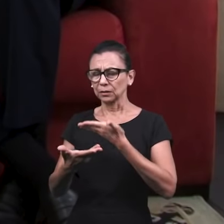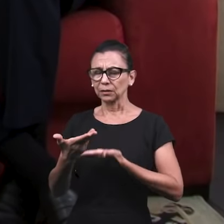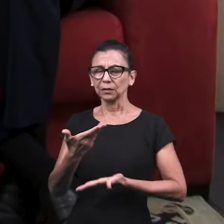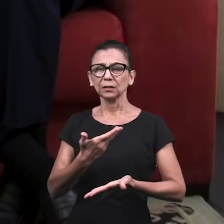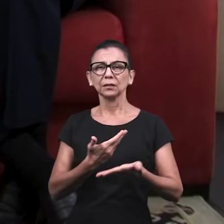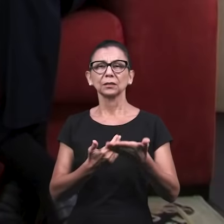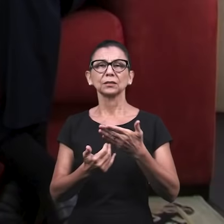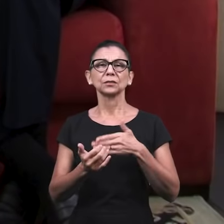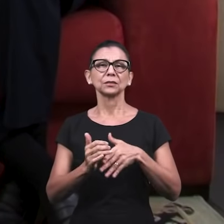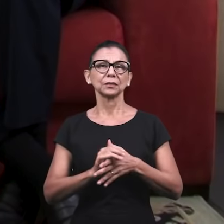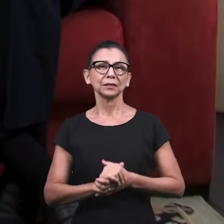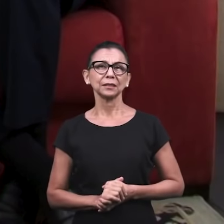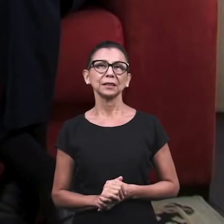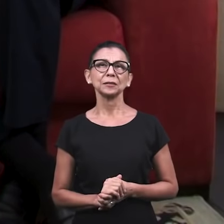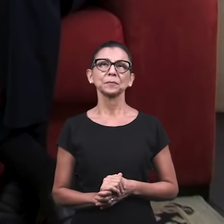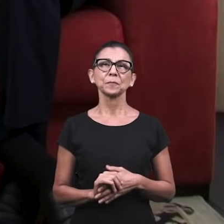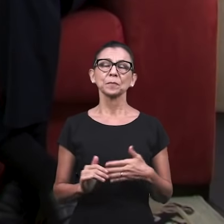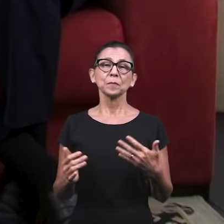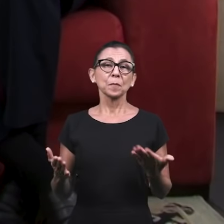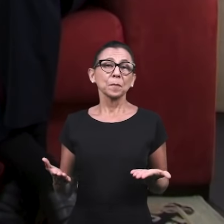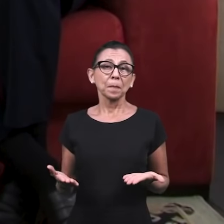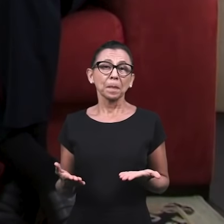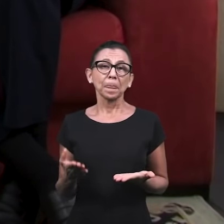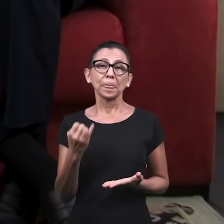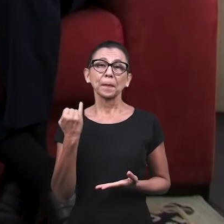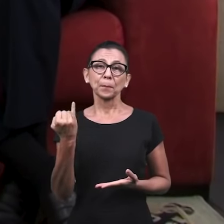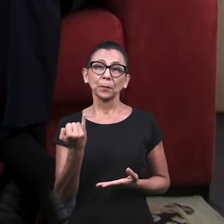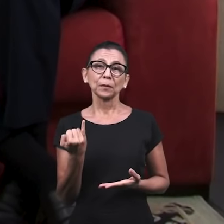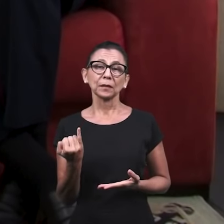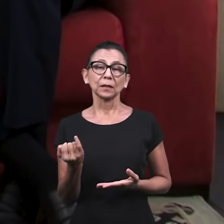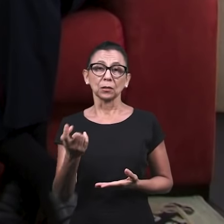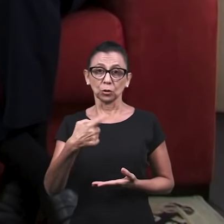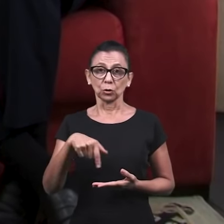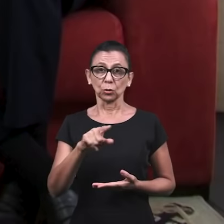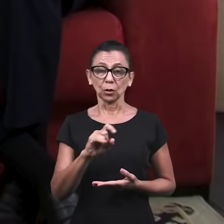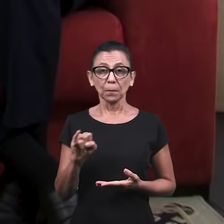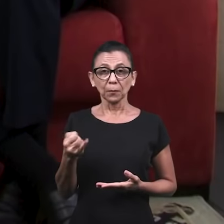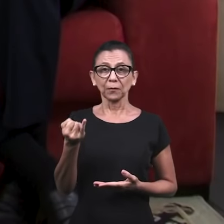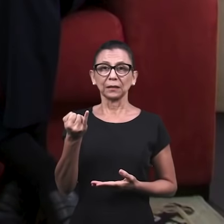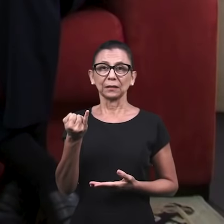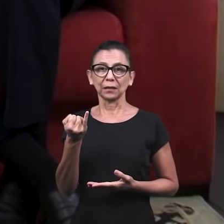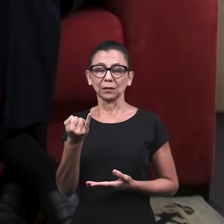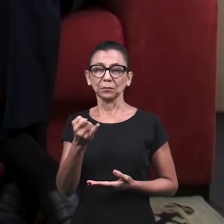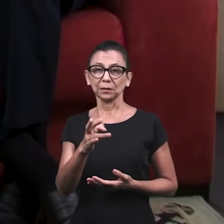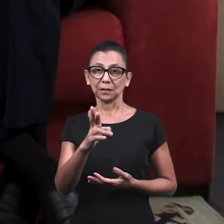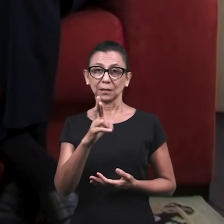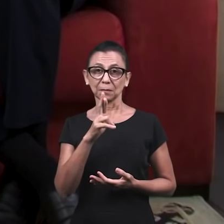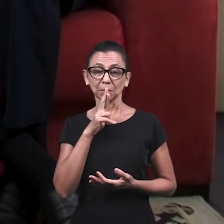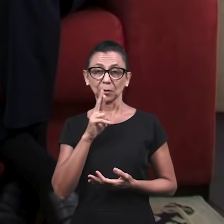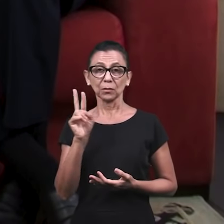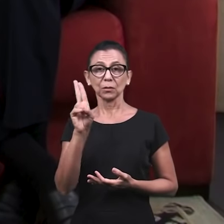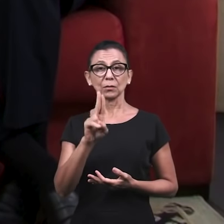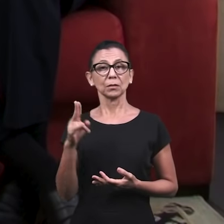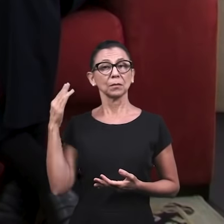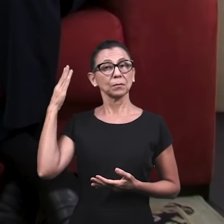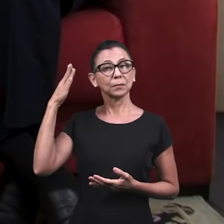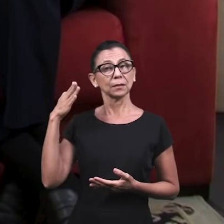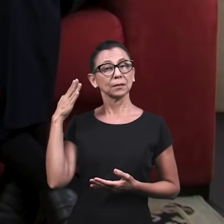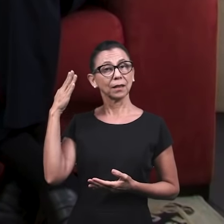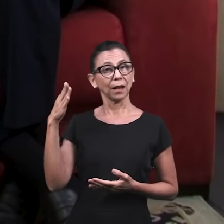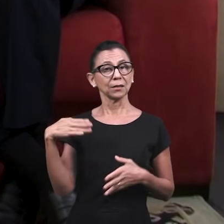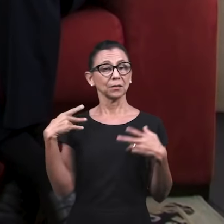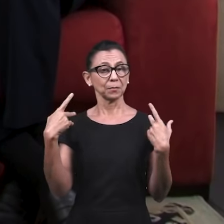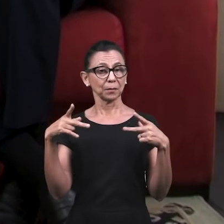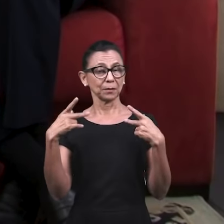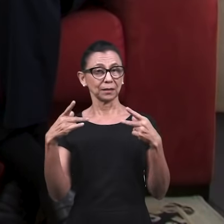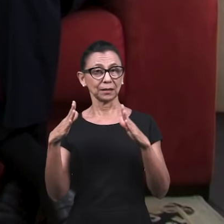peço licença ao Pai, eu vou usar a mensagem. Nós fazemos isso o tempo inteiro, porque nos alegramos tanto com a riqueza, com o conteúdo